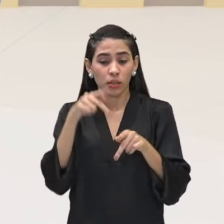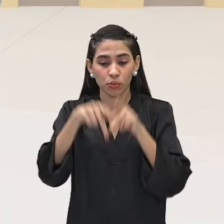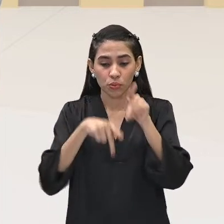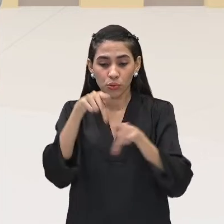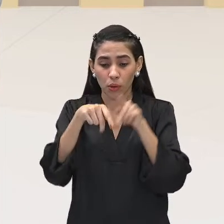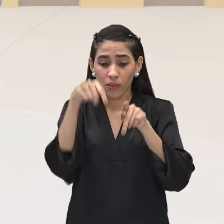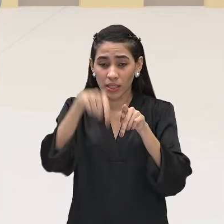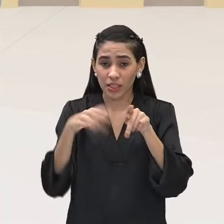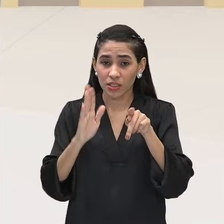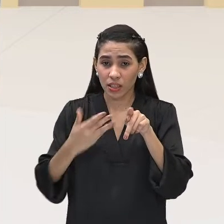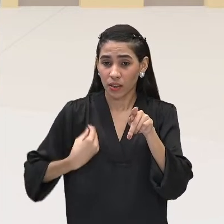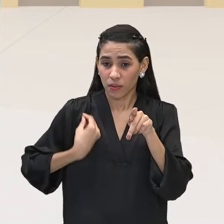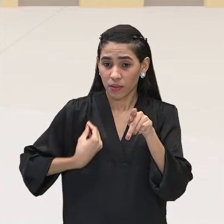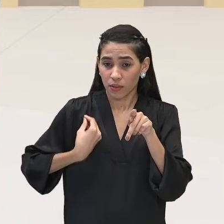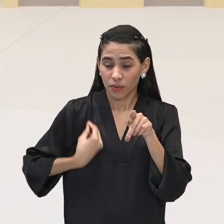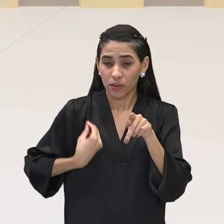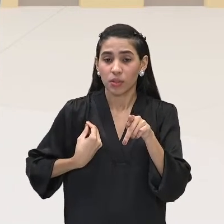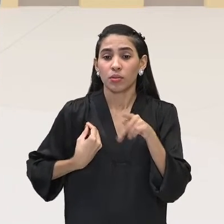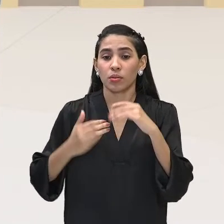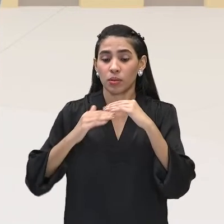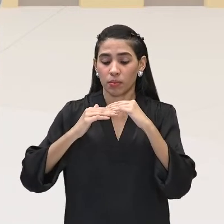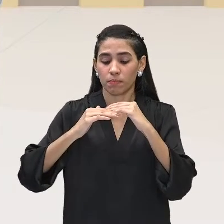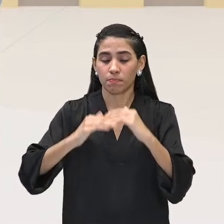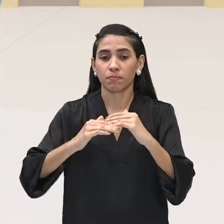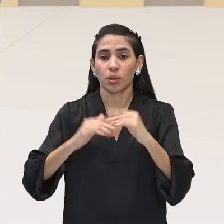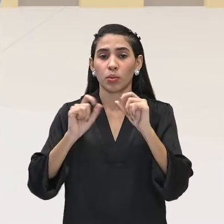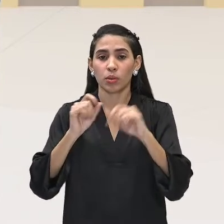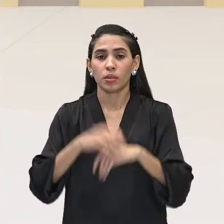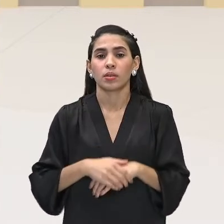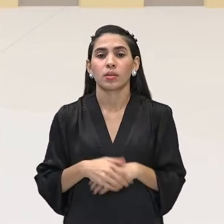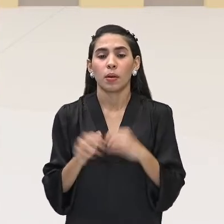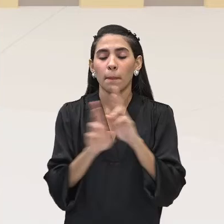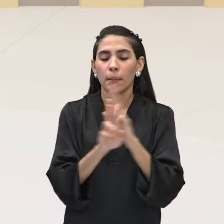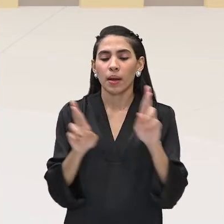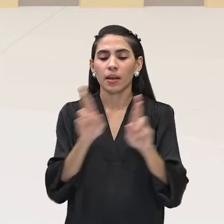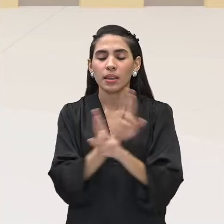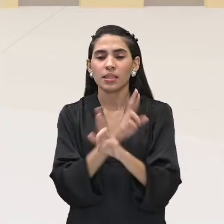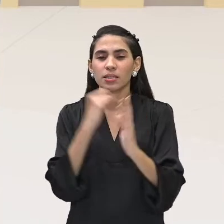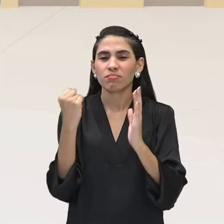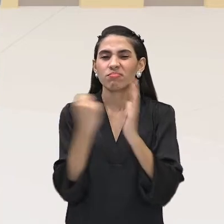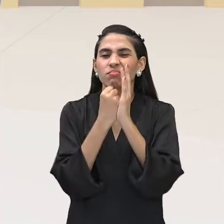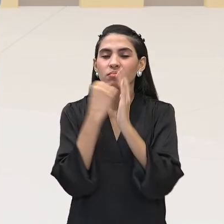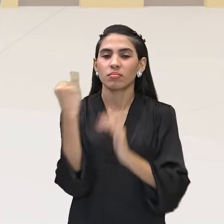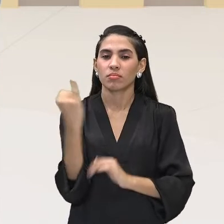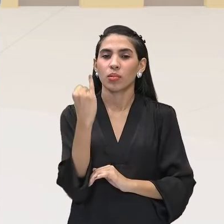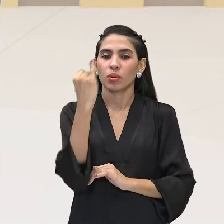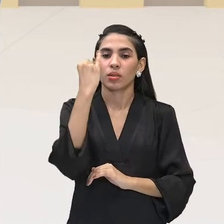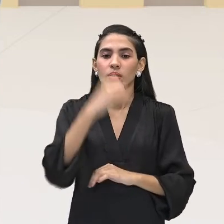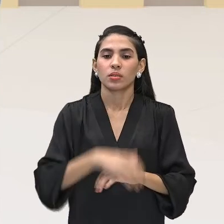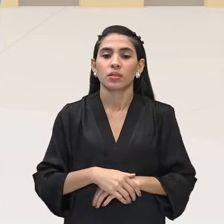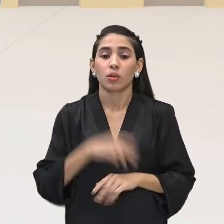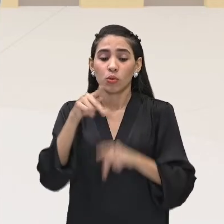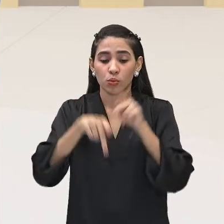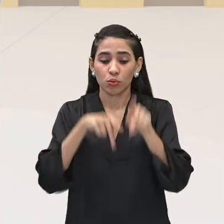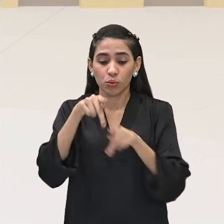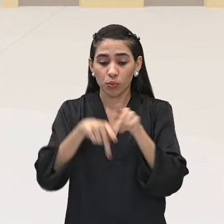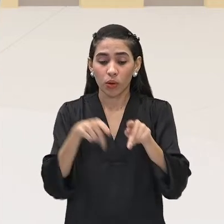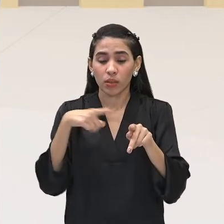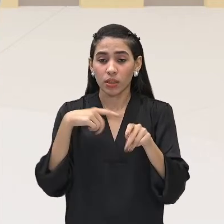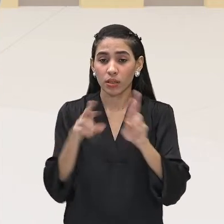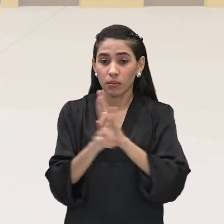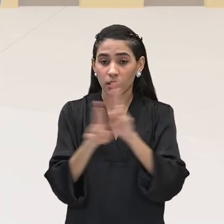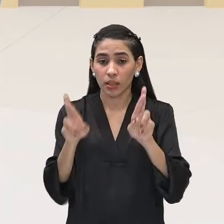aqui estão, eles estabelecem com a floresta uma relação simbólica, tá? Então, os povos que aqui vivem se relacionam